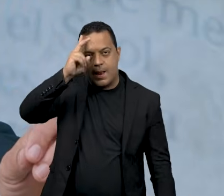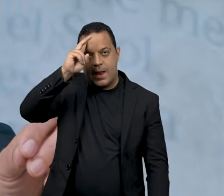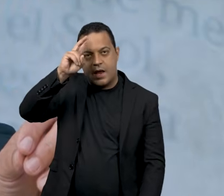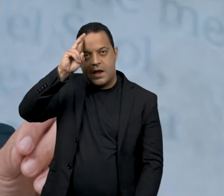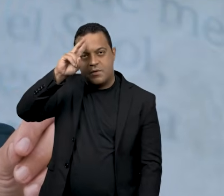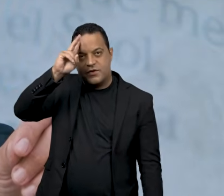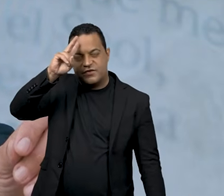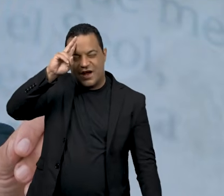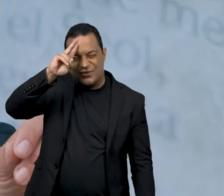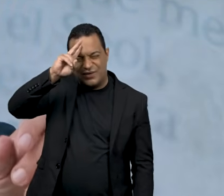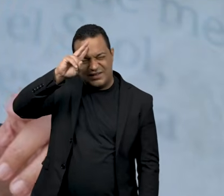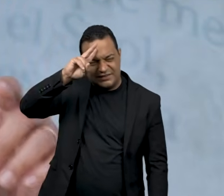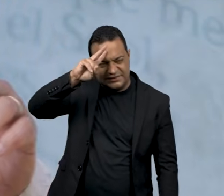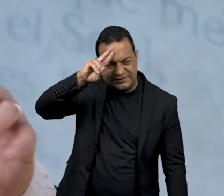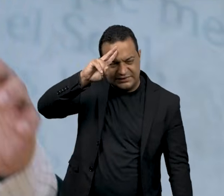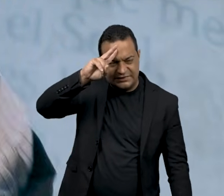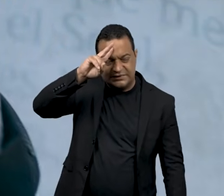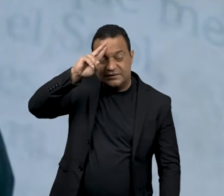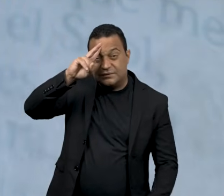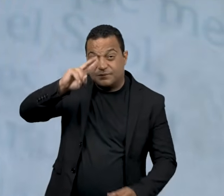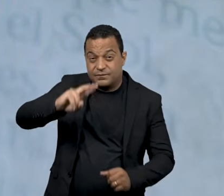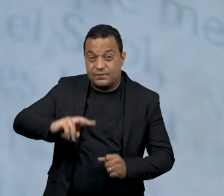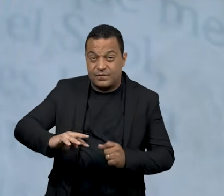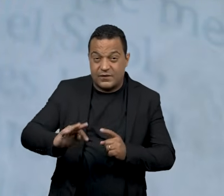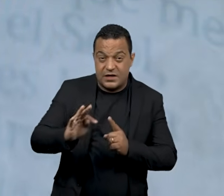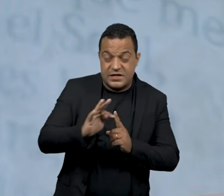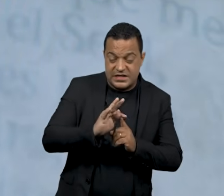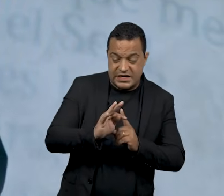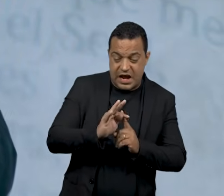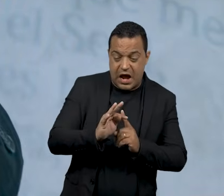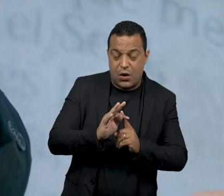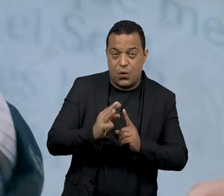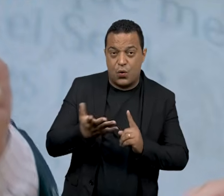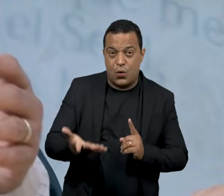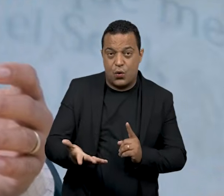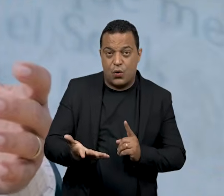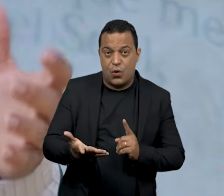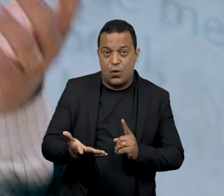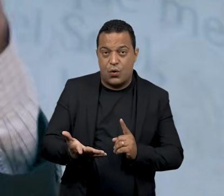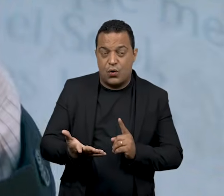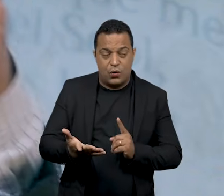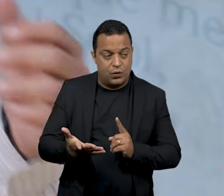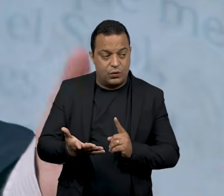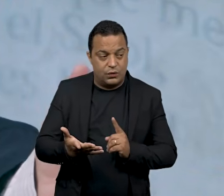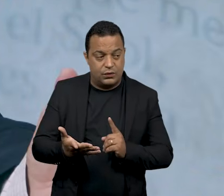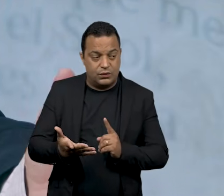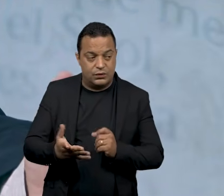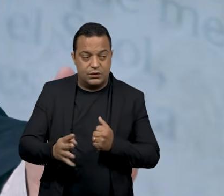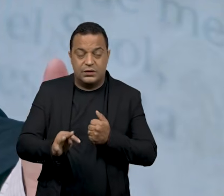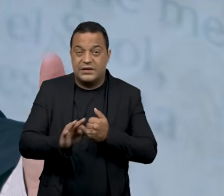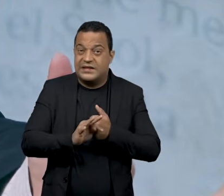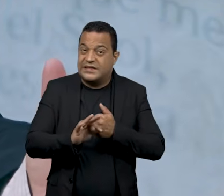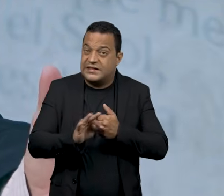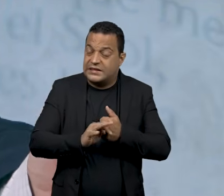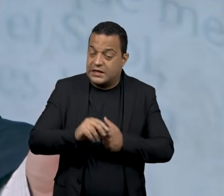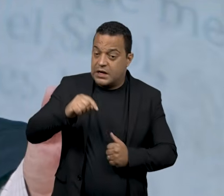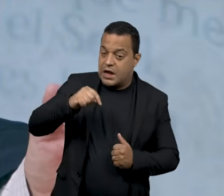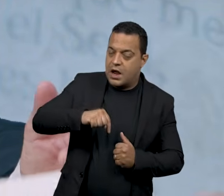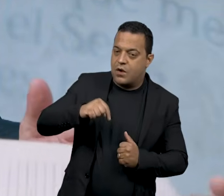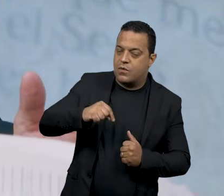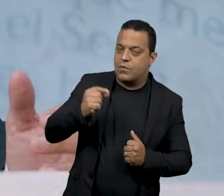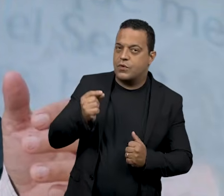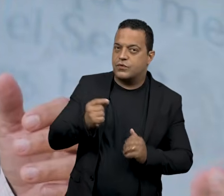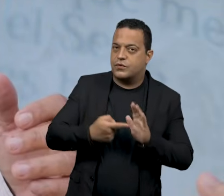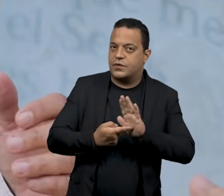de Tiago, né, que compara, isso para mim é bem fácil de eu entender, né, na minha vida profissional, eu fui piloto de navio,